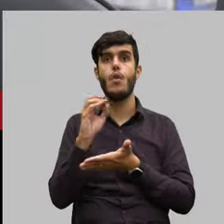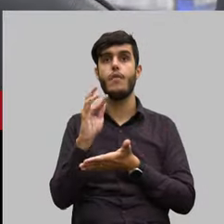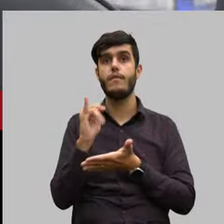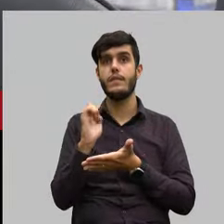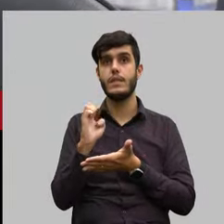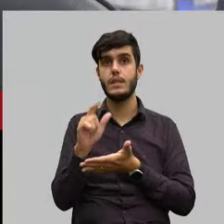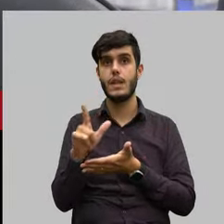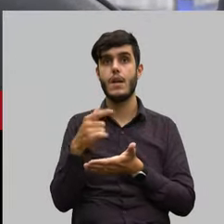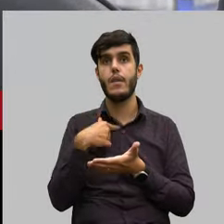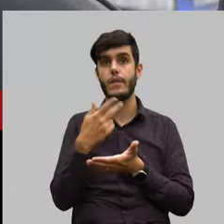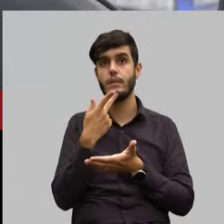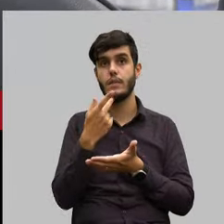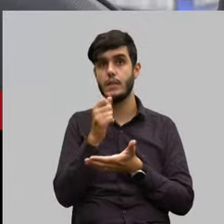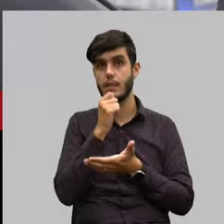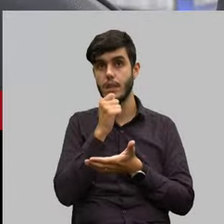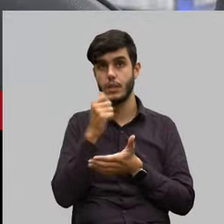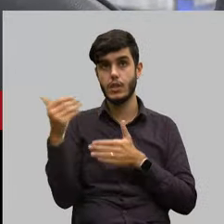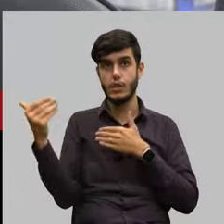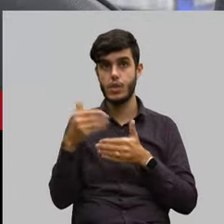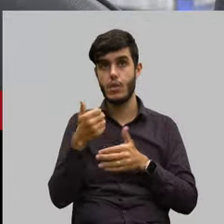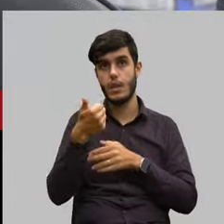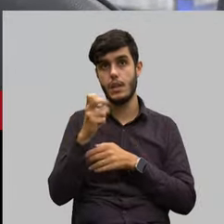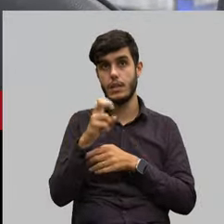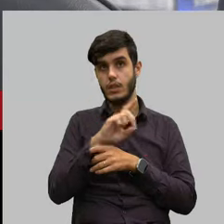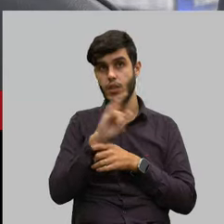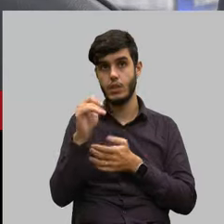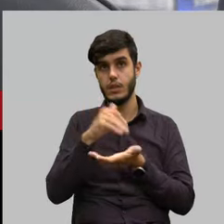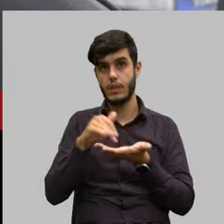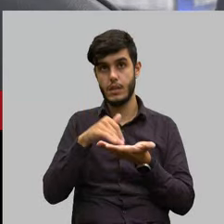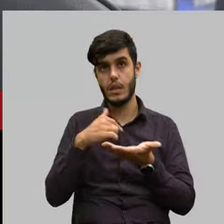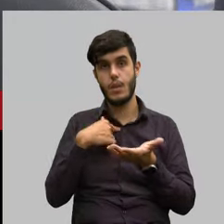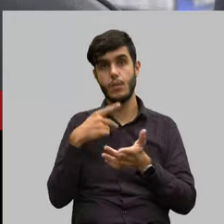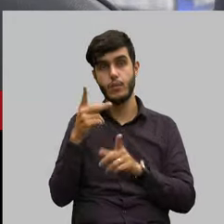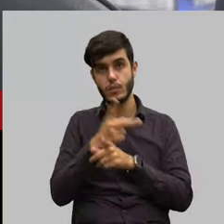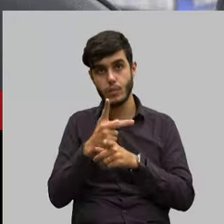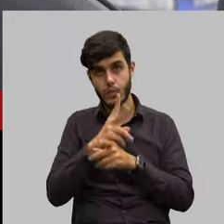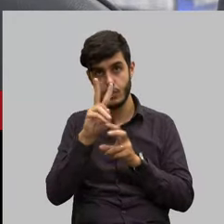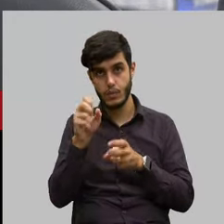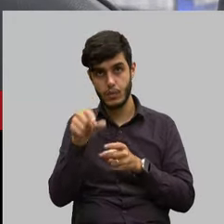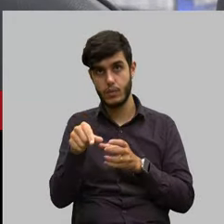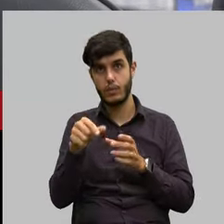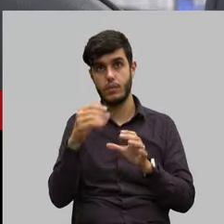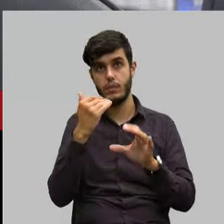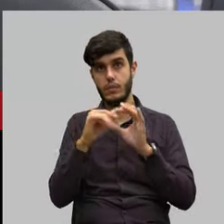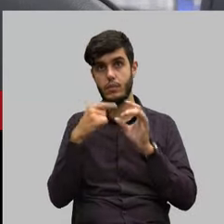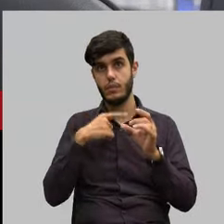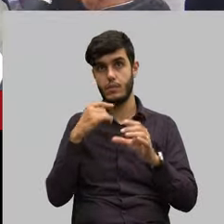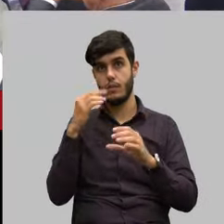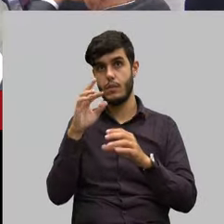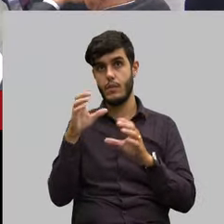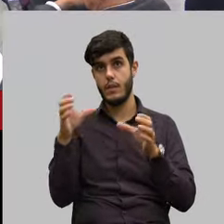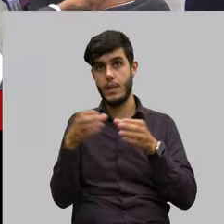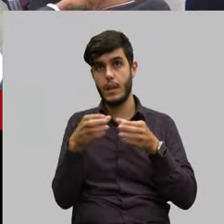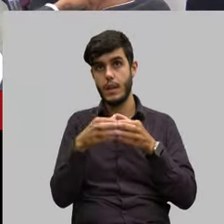salvo de ter chegado H menos de 15 dias na secretaria eu vou buscar informação e eu passo diretamente para sua equipe